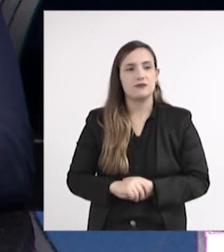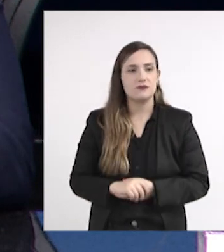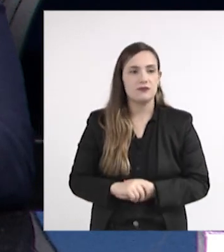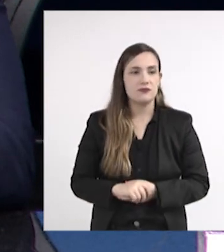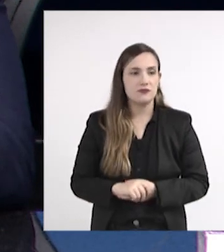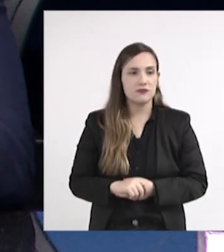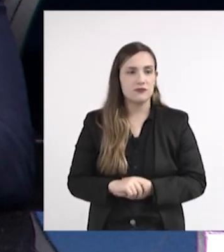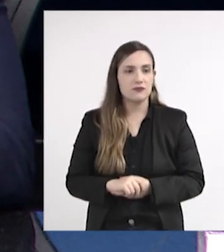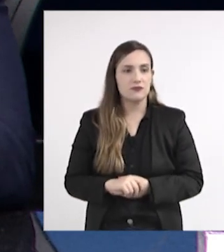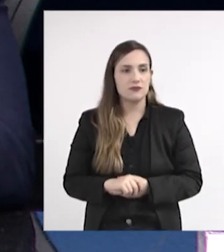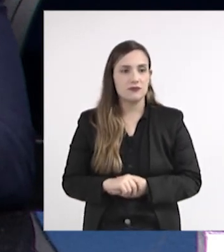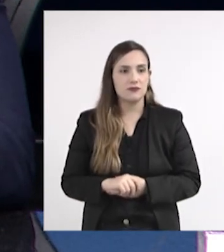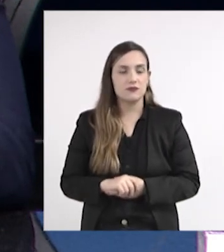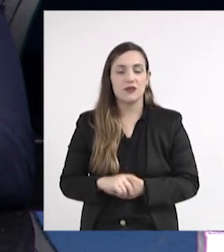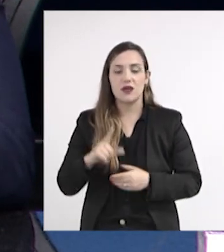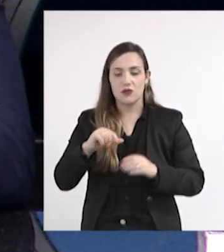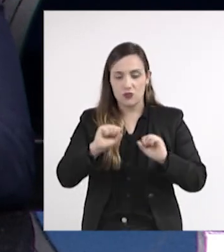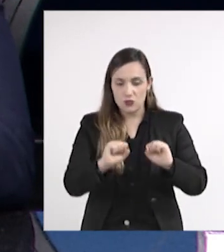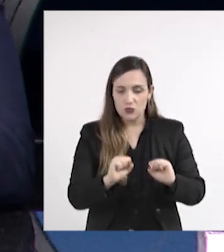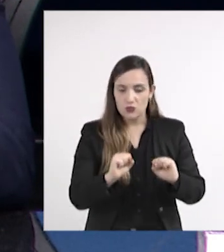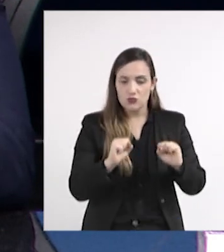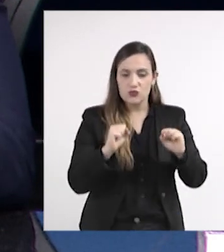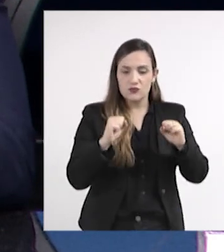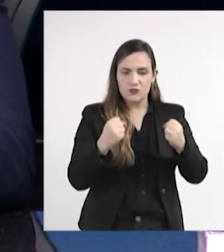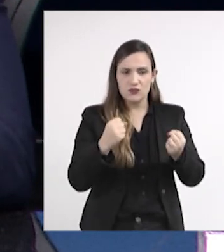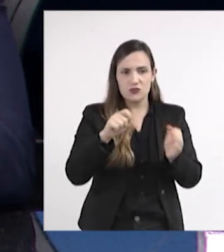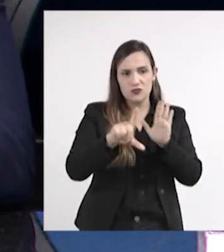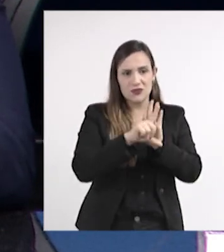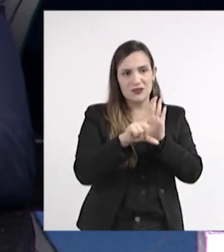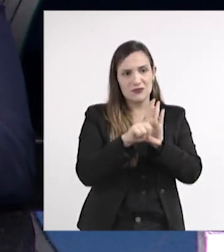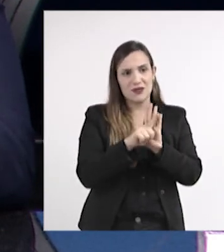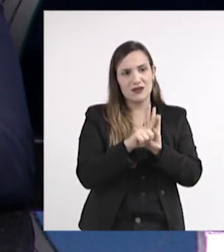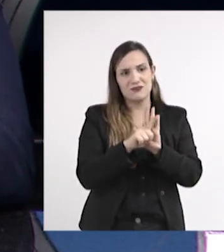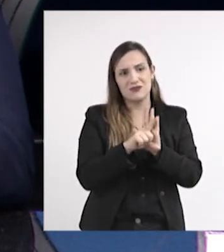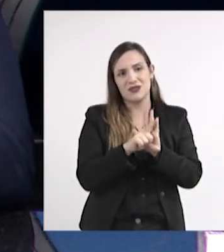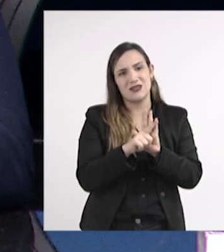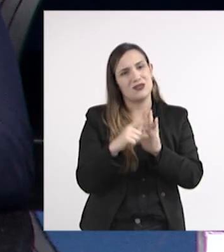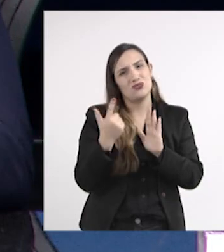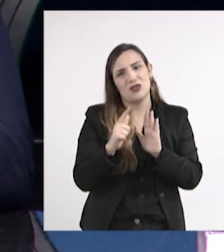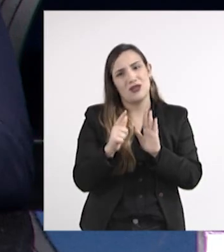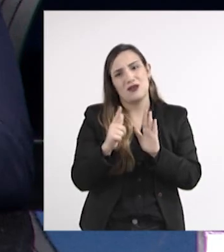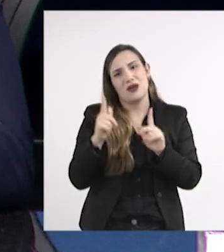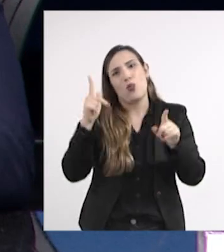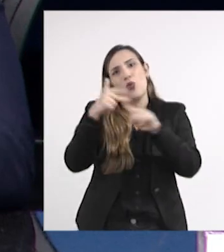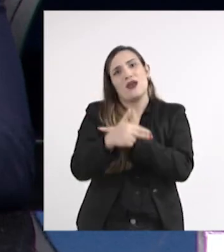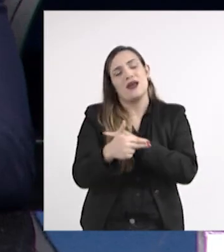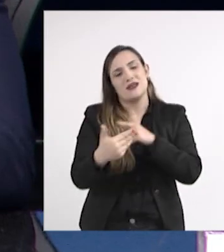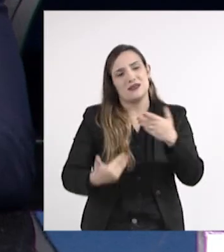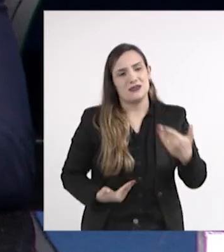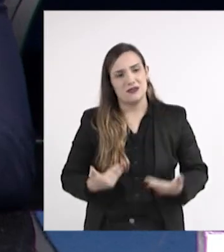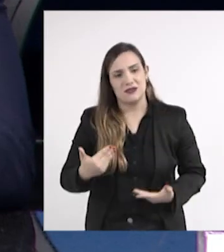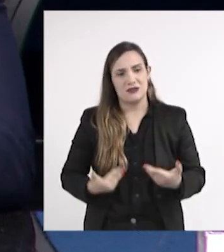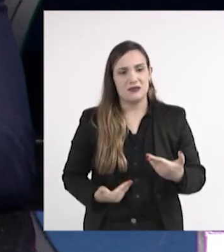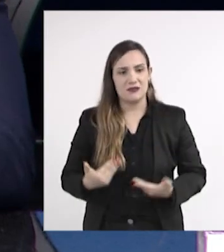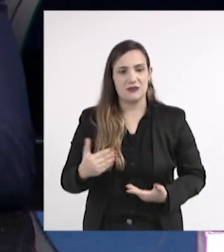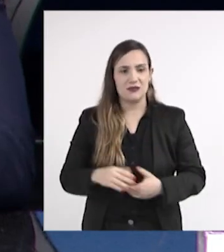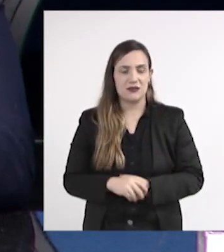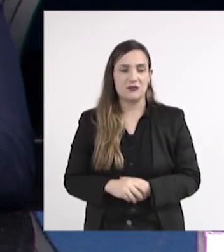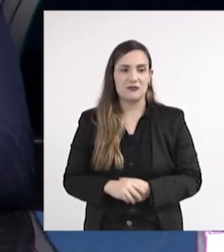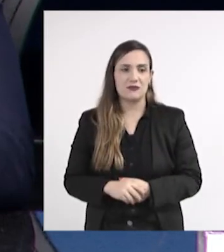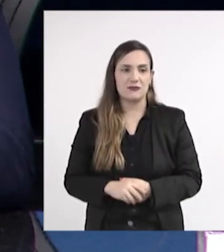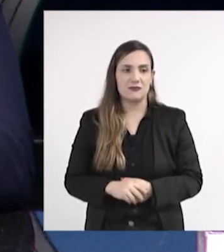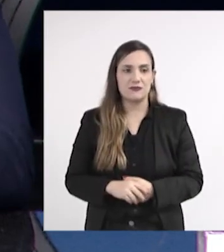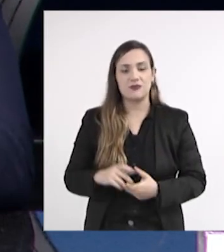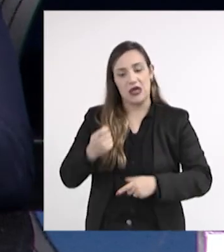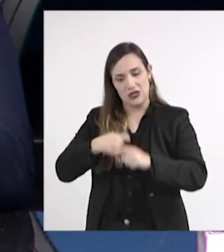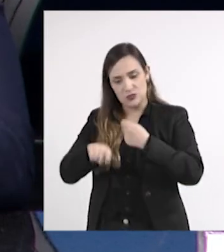com um respaldo legal para se evitar a descontinuidade dos serviços. A administração pública tem se